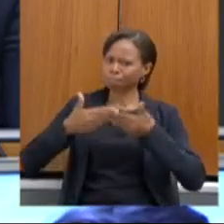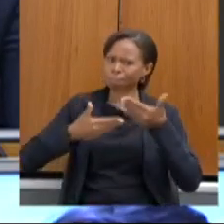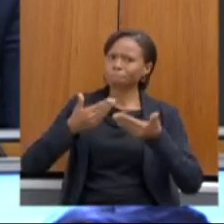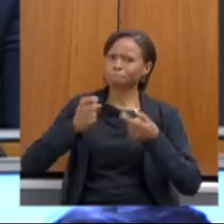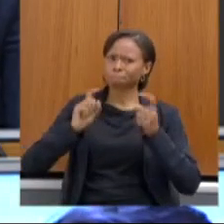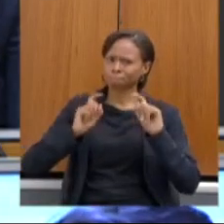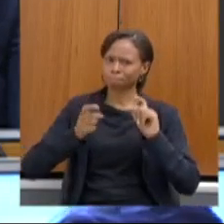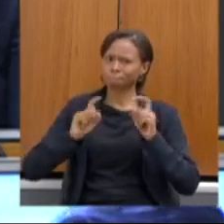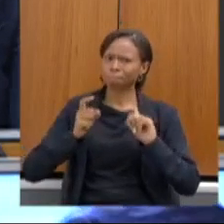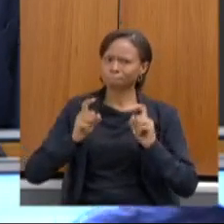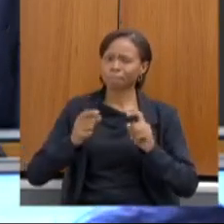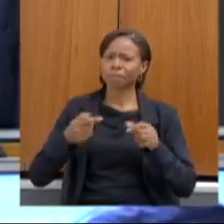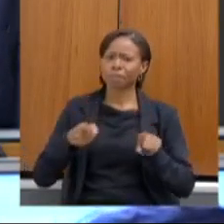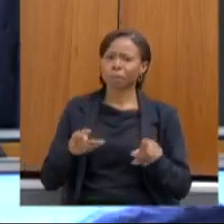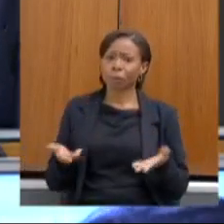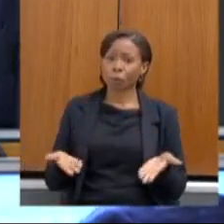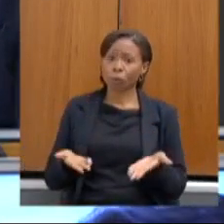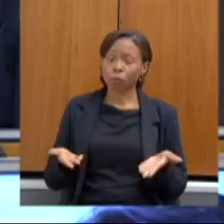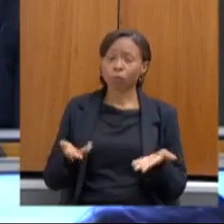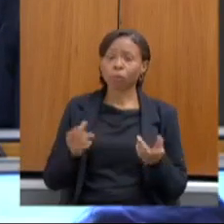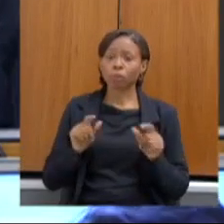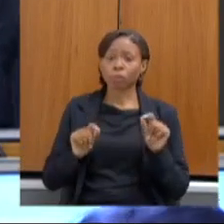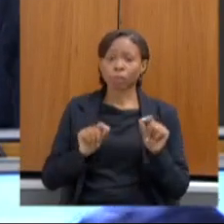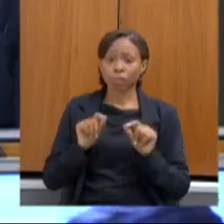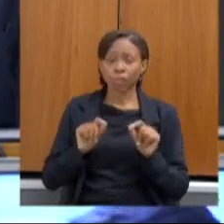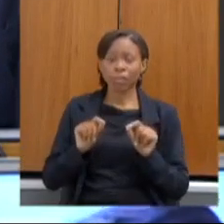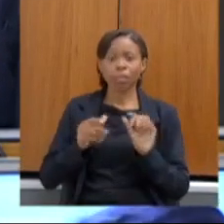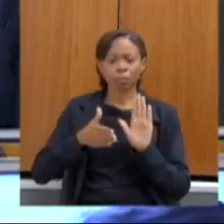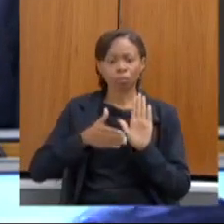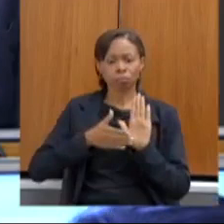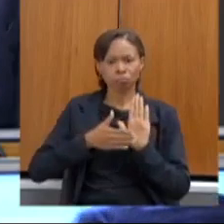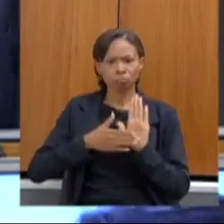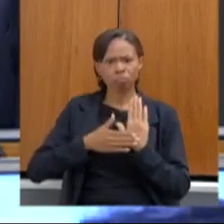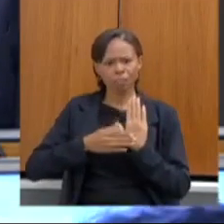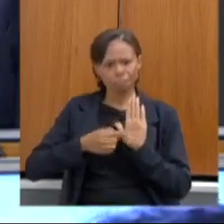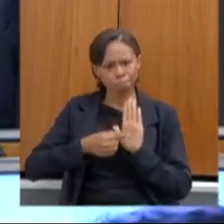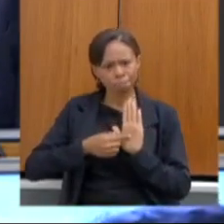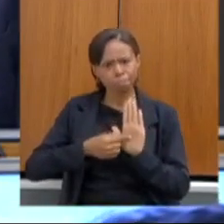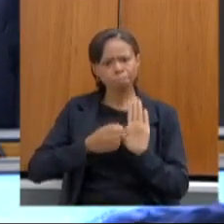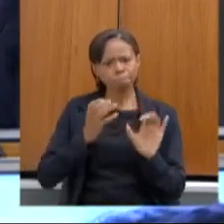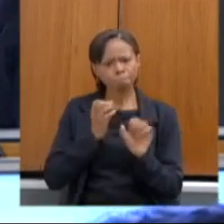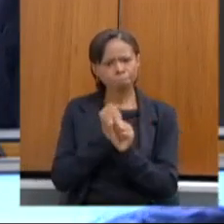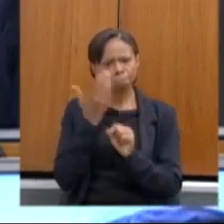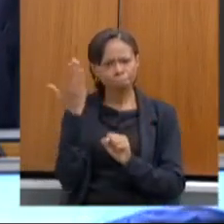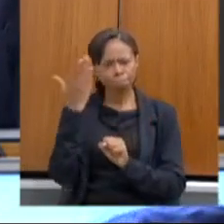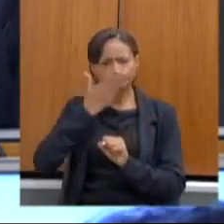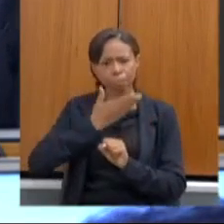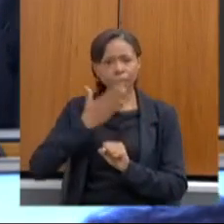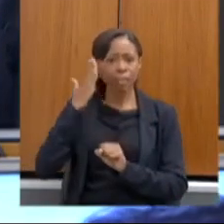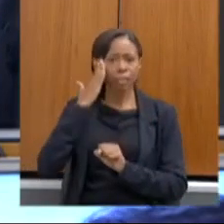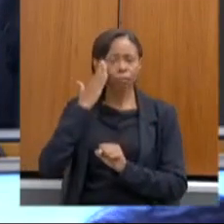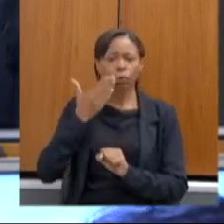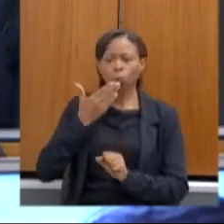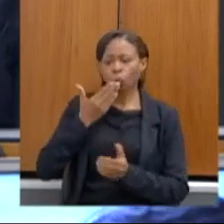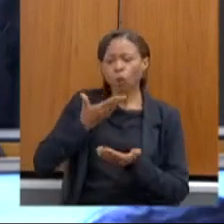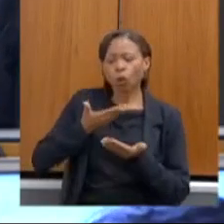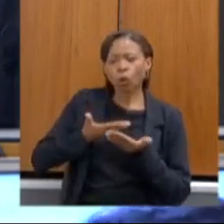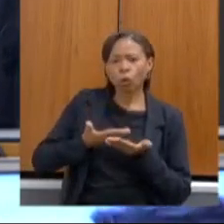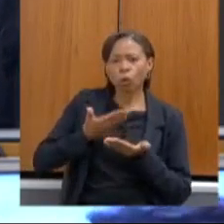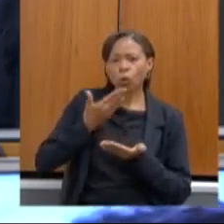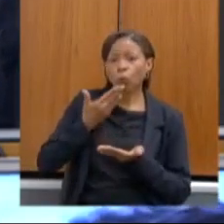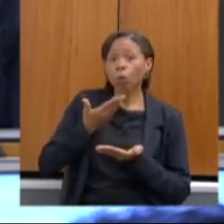que a gente possa deixar daqui essa prestação de contas e tomar ciência dos requerimentos e